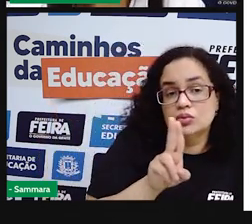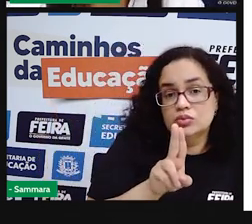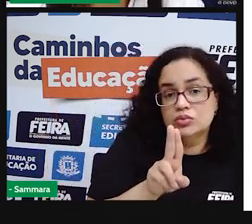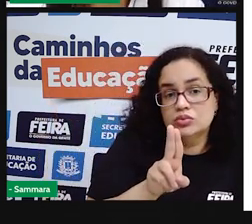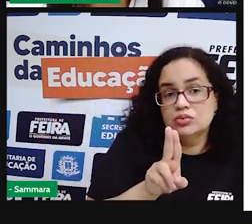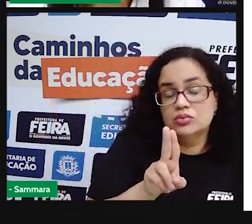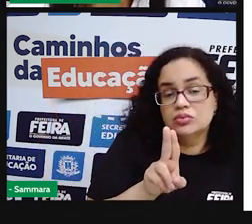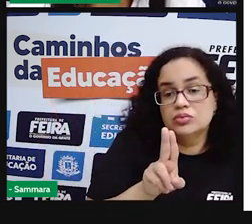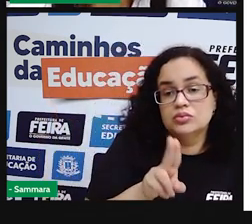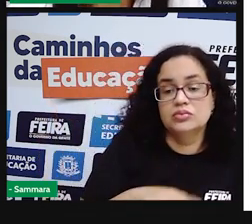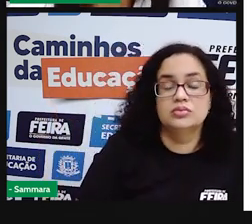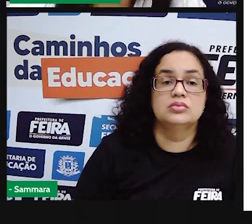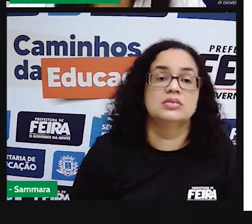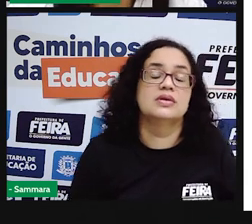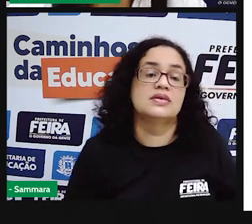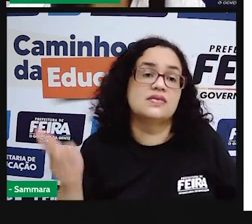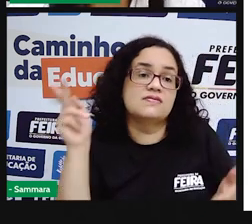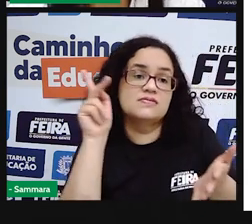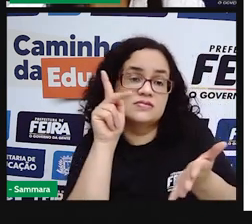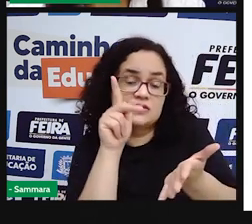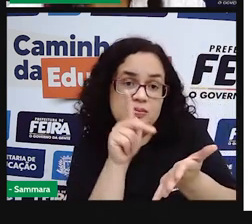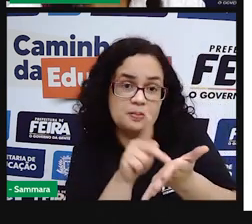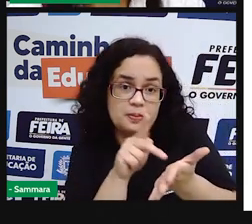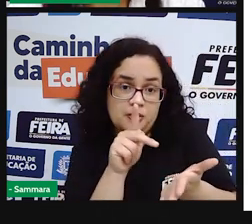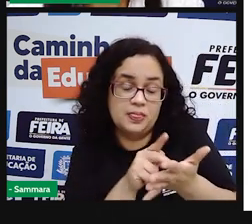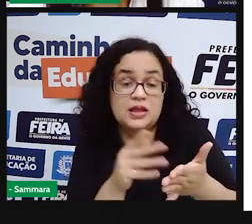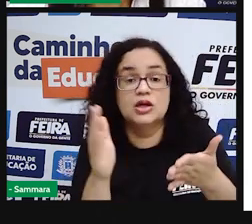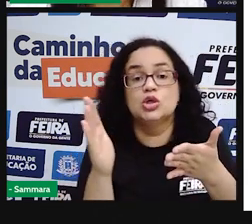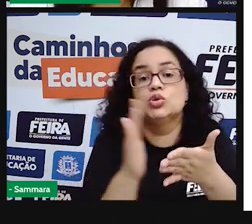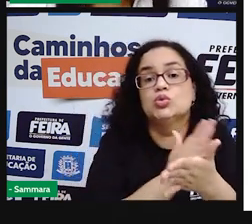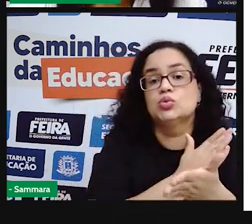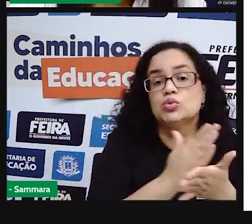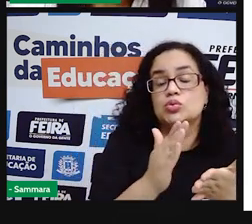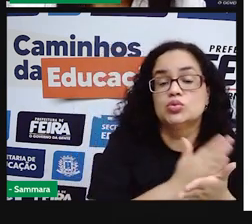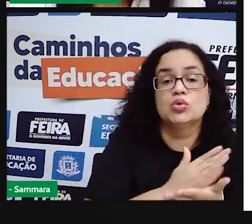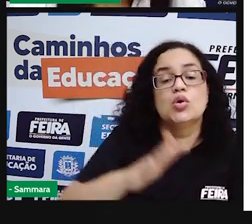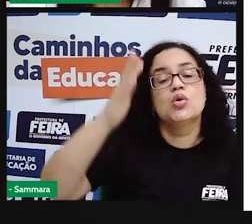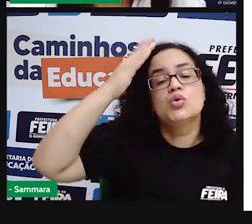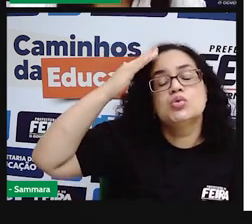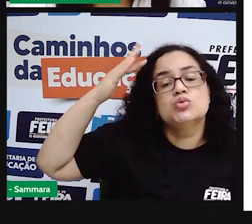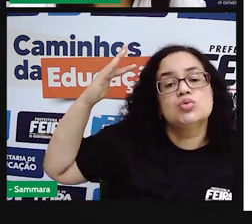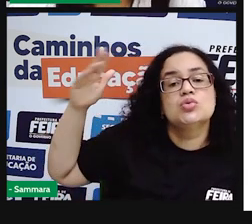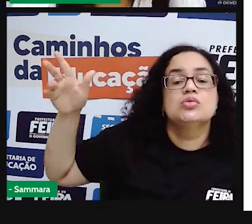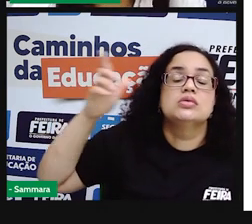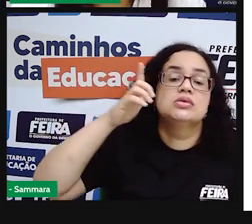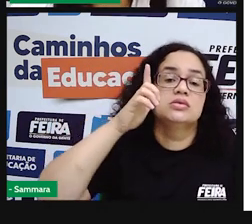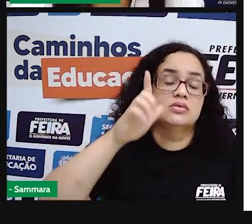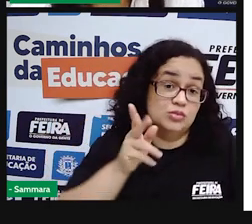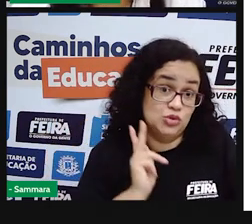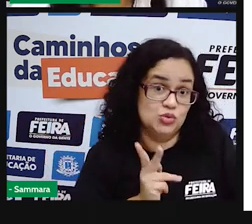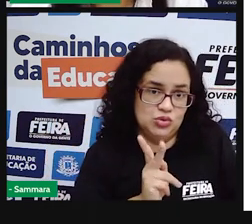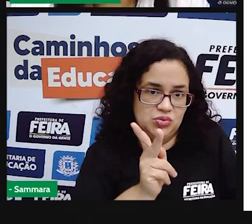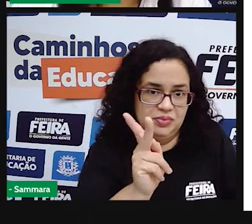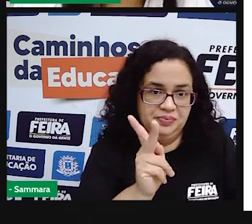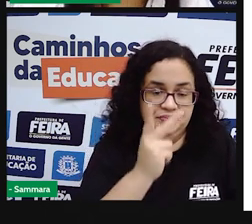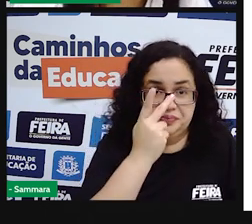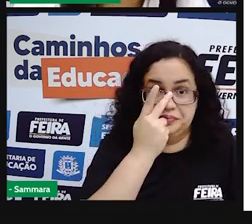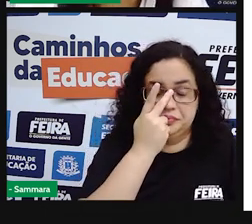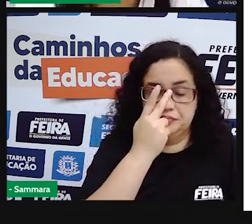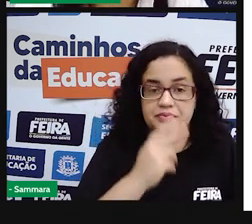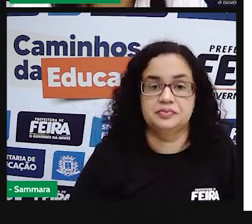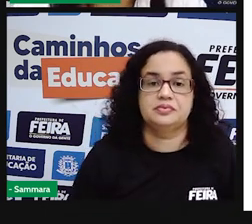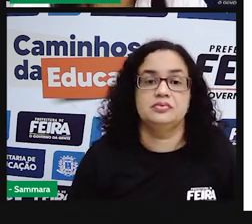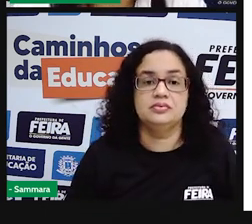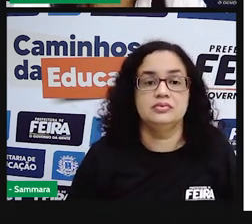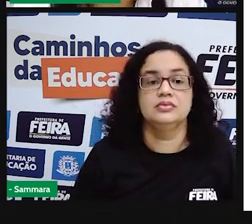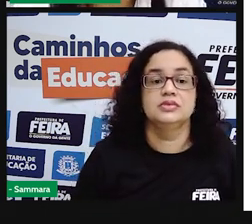conseguir a realização de algum sonho ou de algum desejo. Mas vamos lá. Em